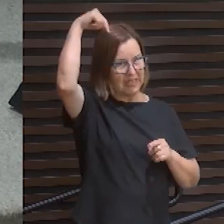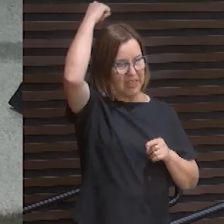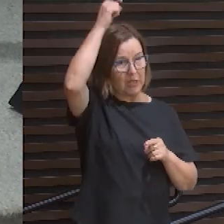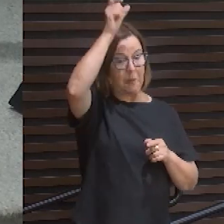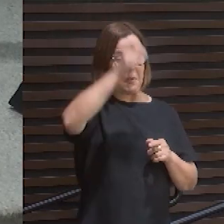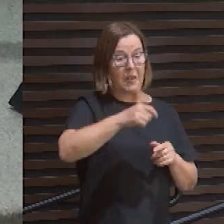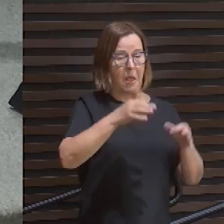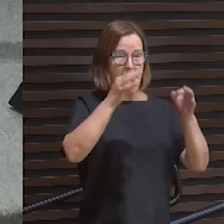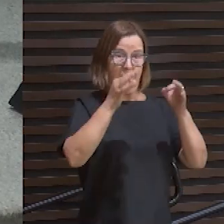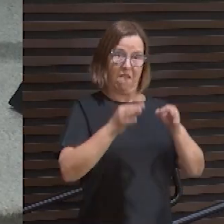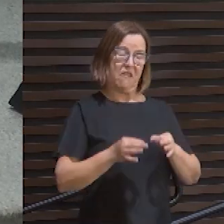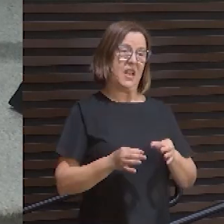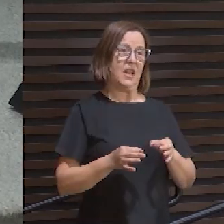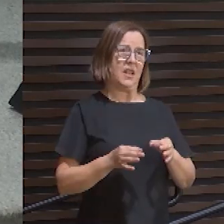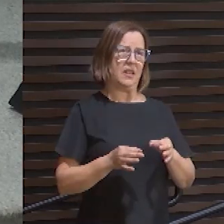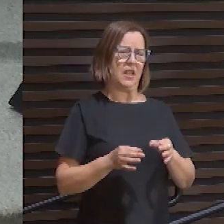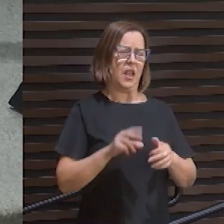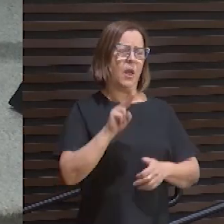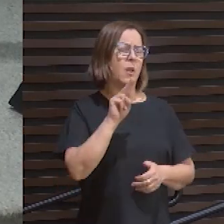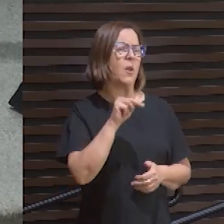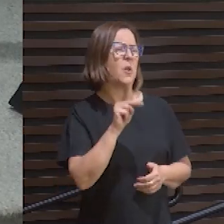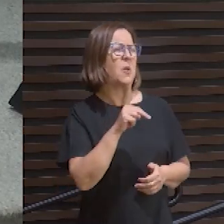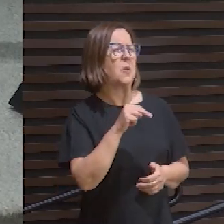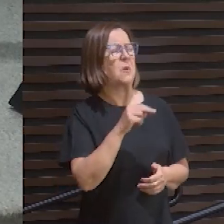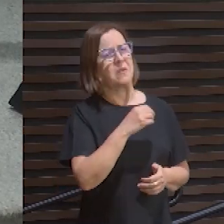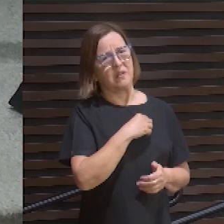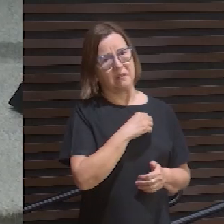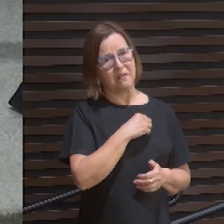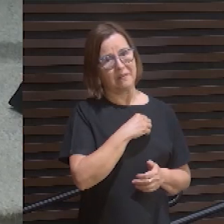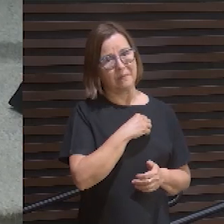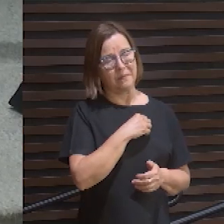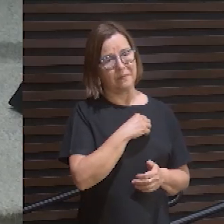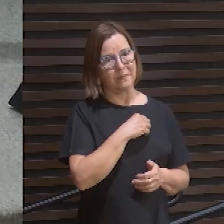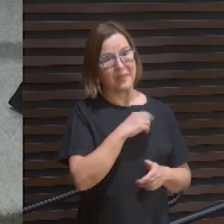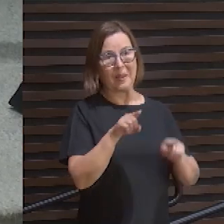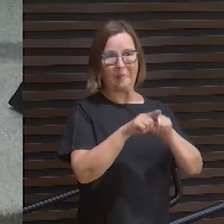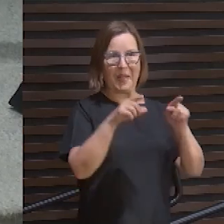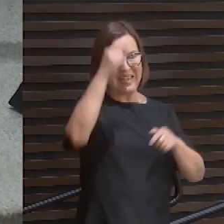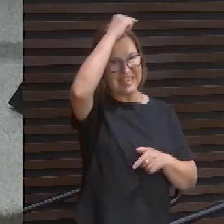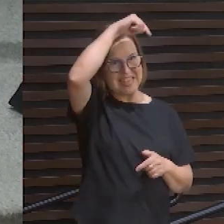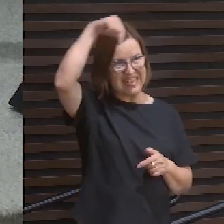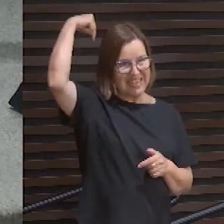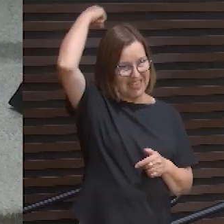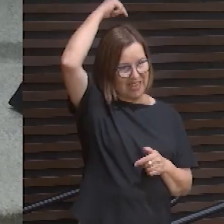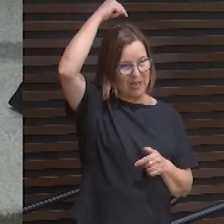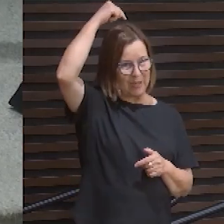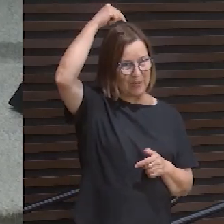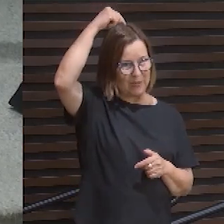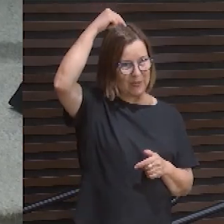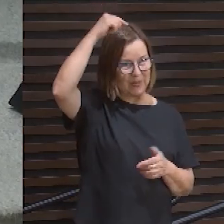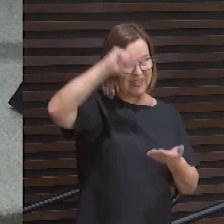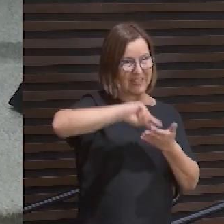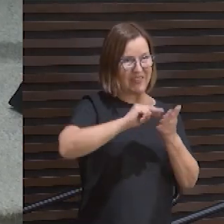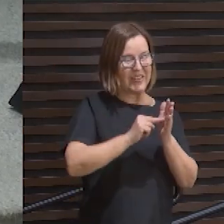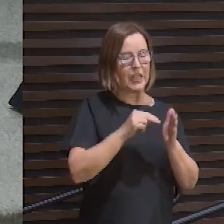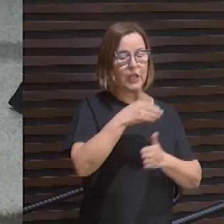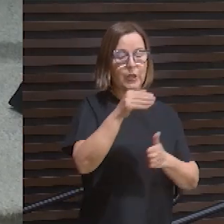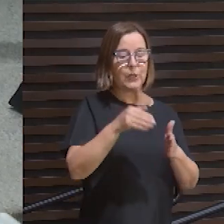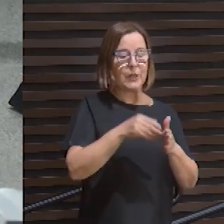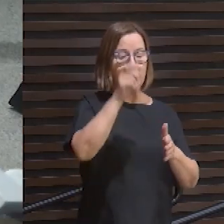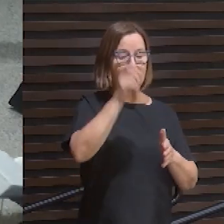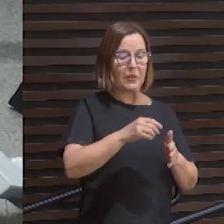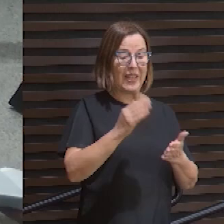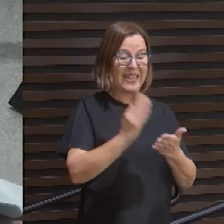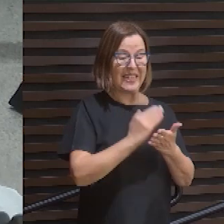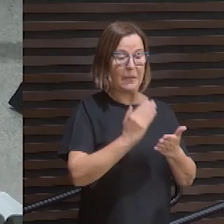perfeita, impecável. Mas santo é todo aquele que foi